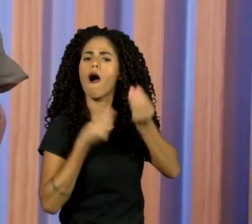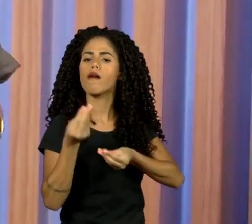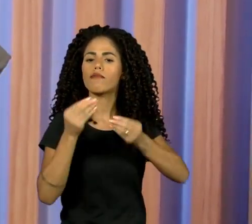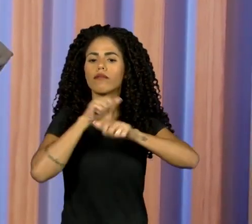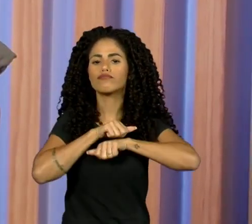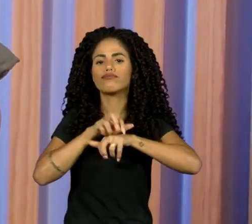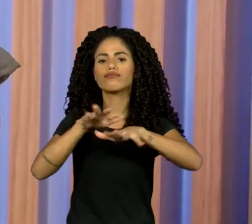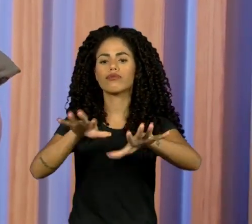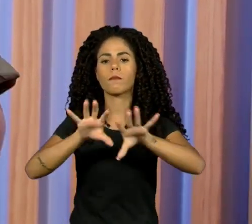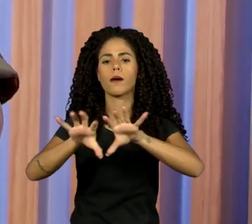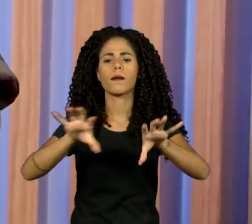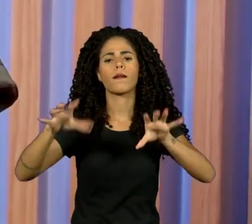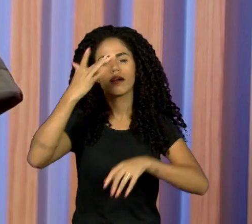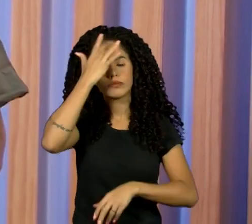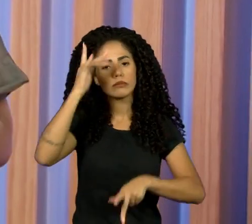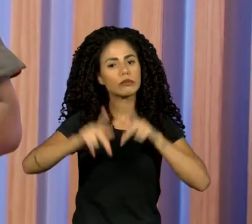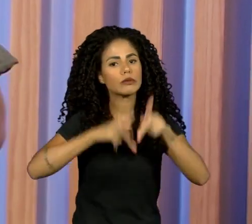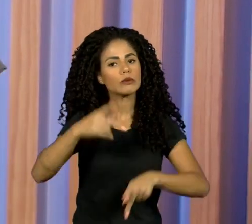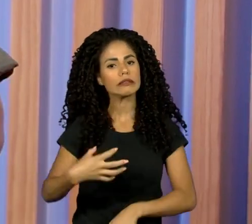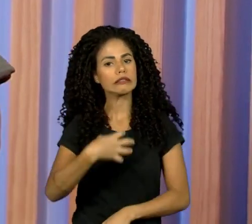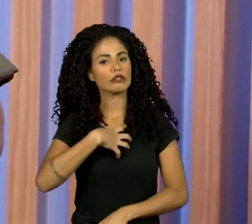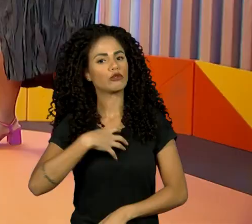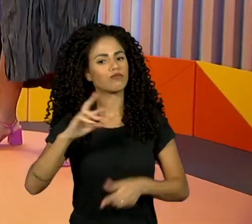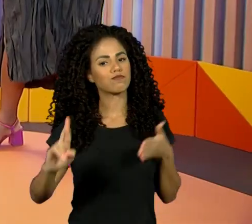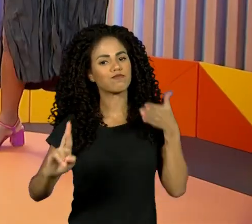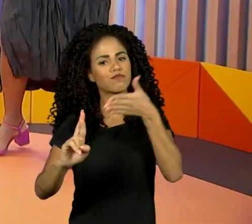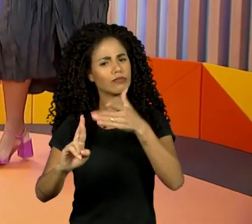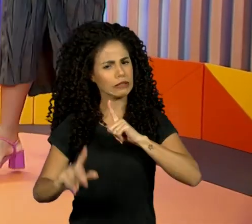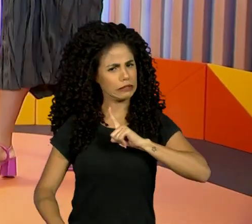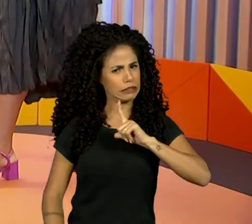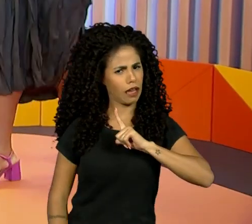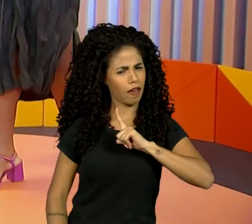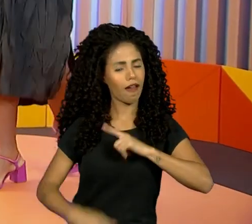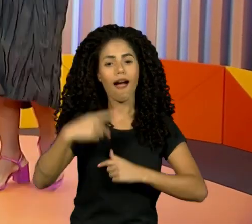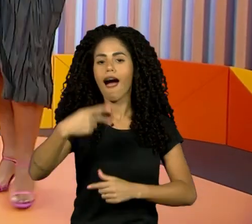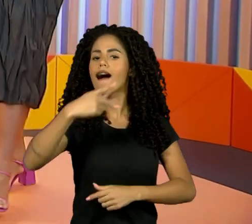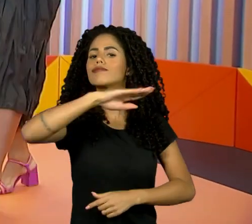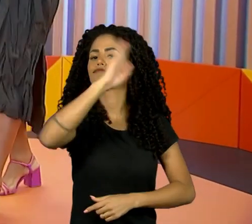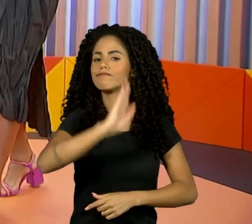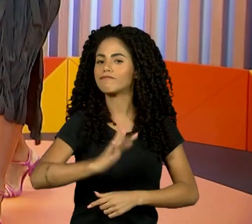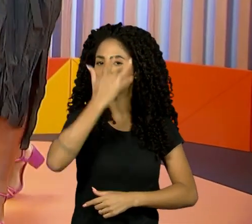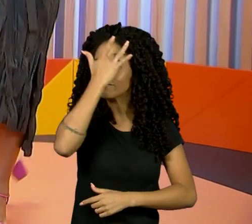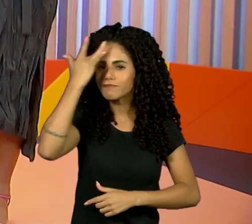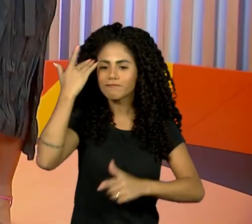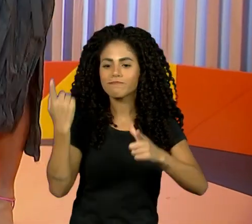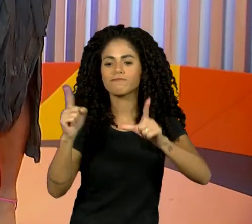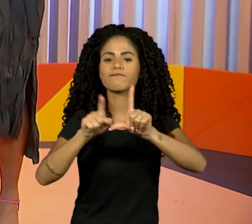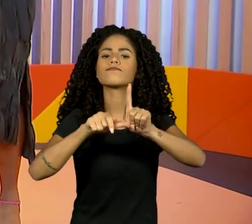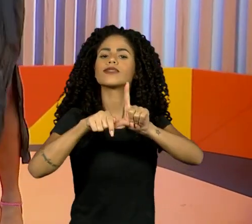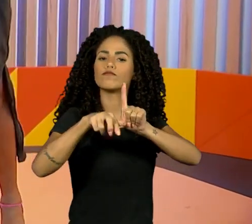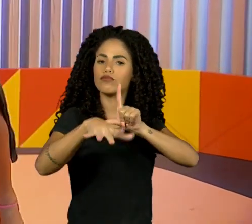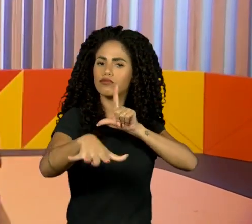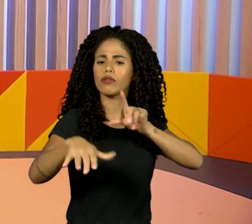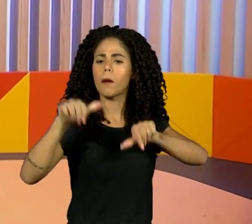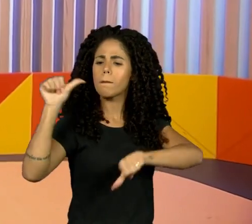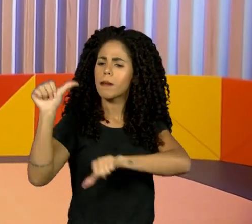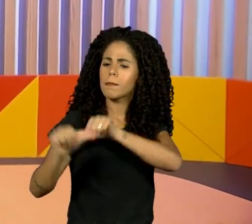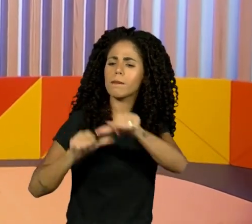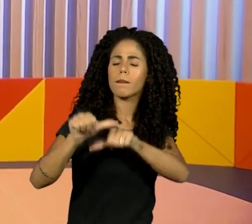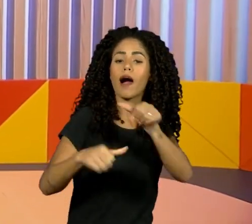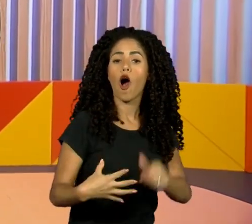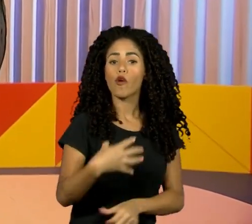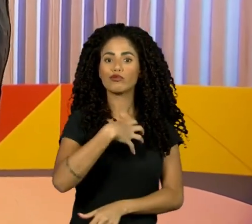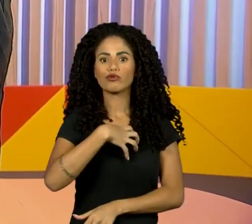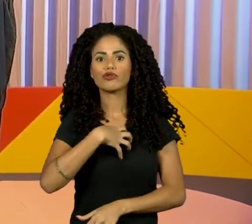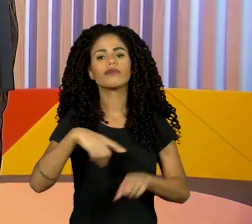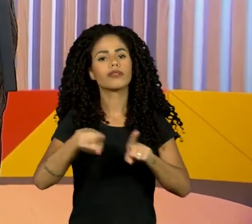toda a população se sinta representada? No Brasil, os influenciadores digitais têm transformado a maneira como as